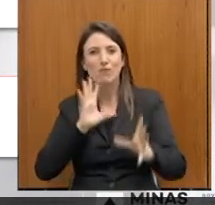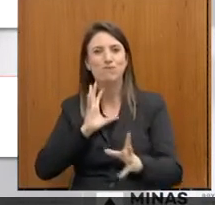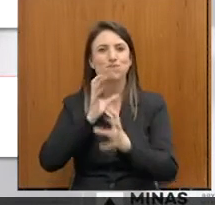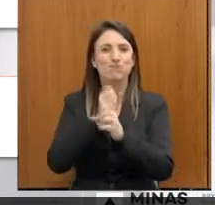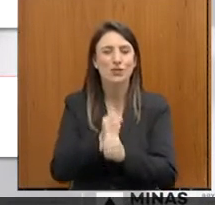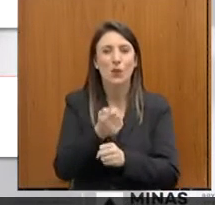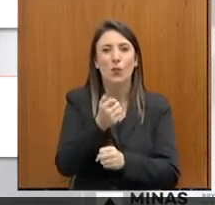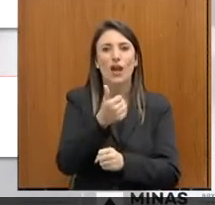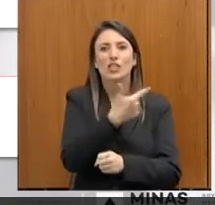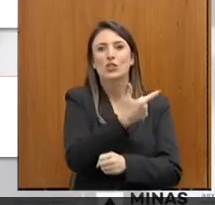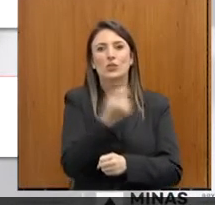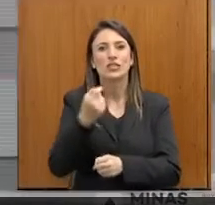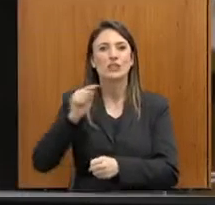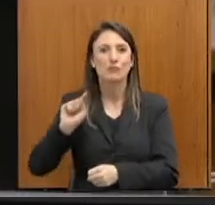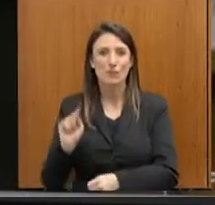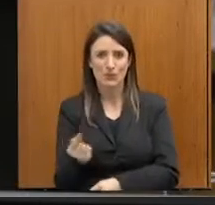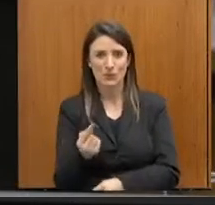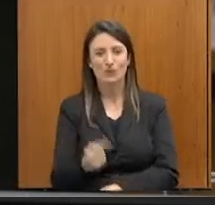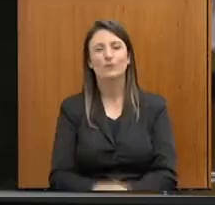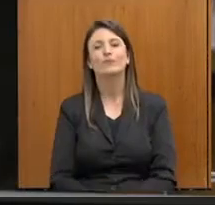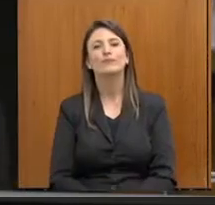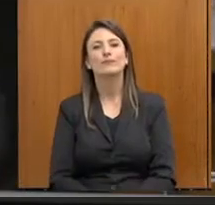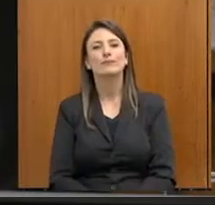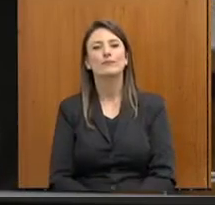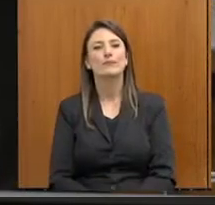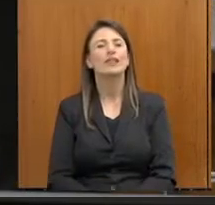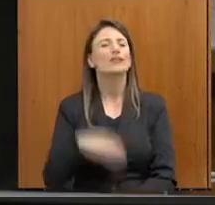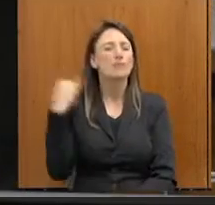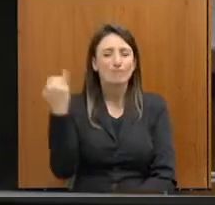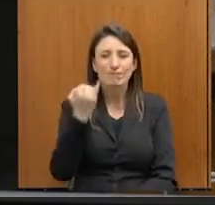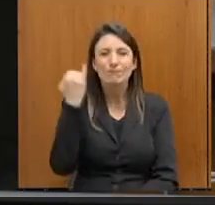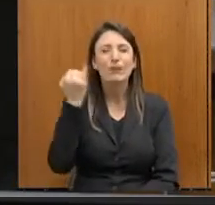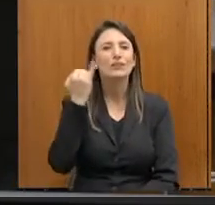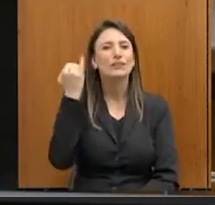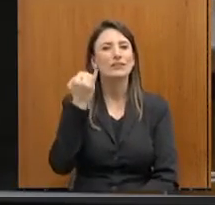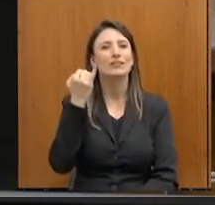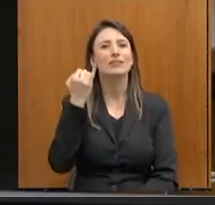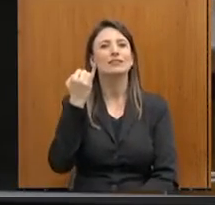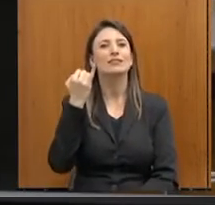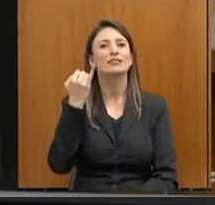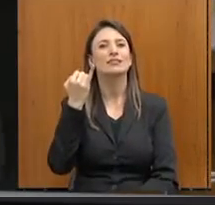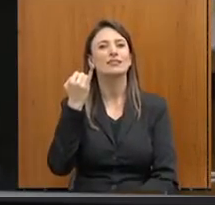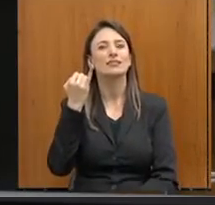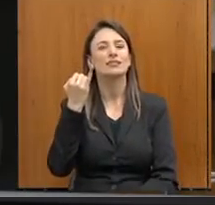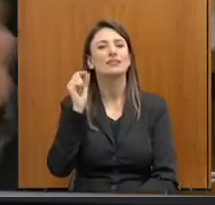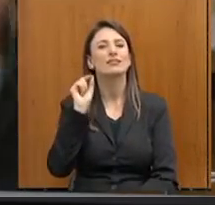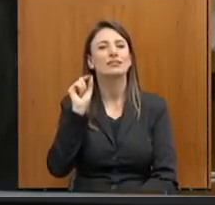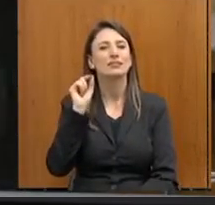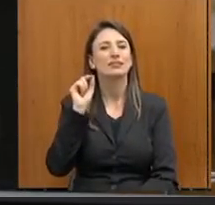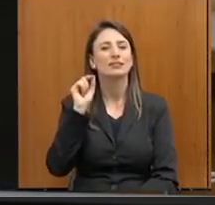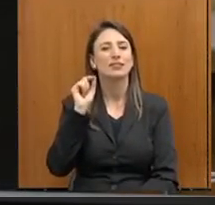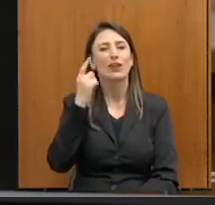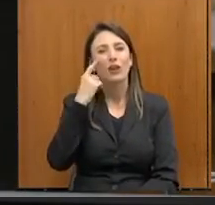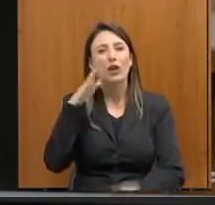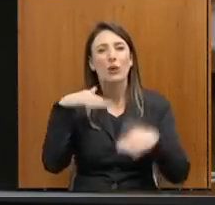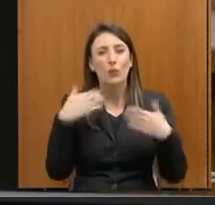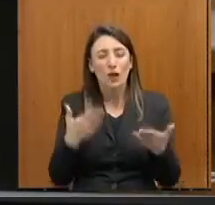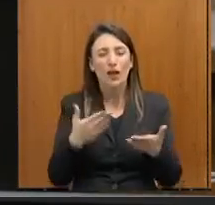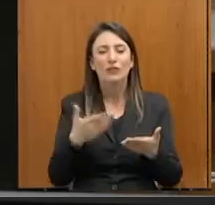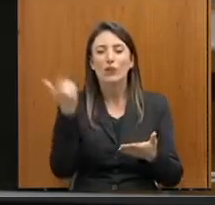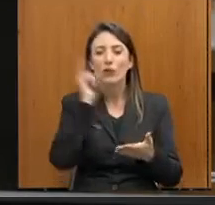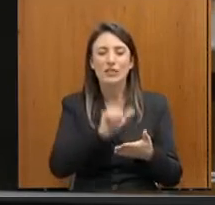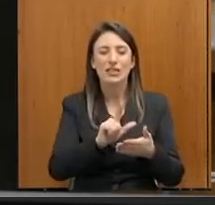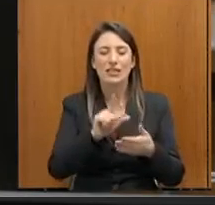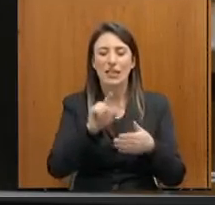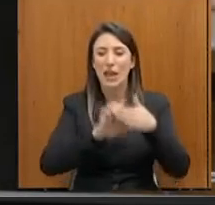mil e é muito importante dizer que quando a gente atrai uma grande empresa para uma região